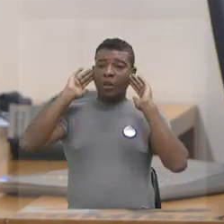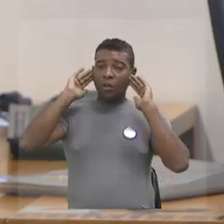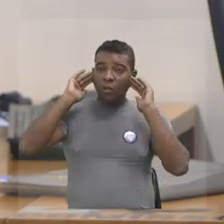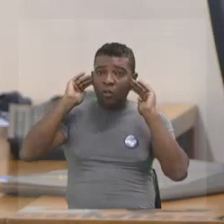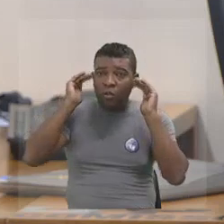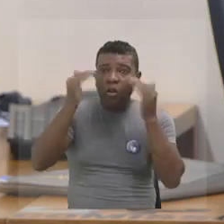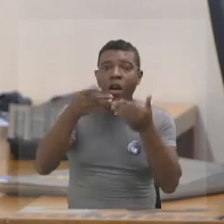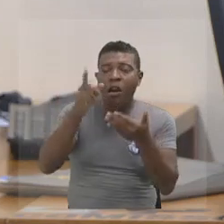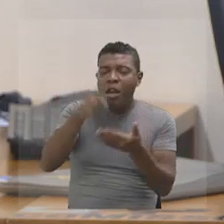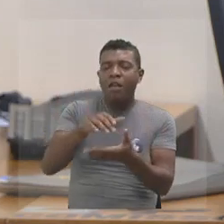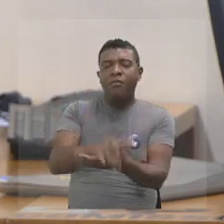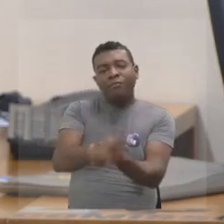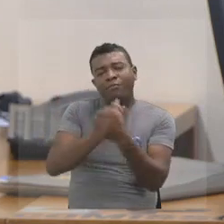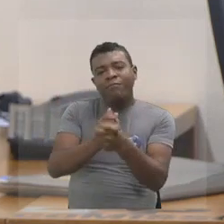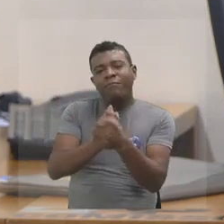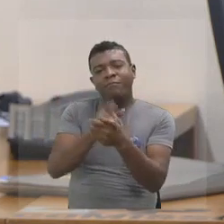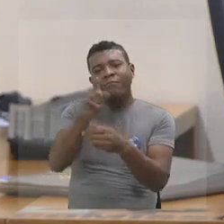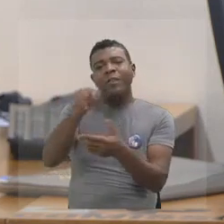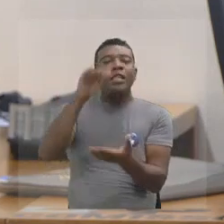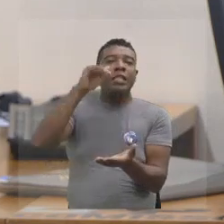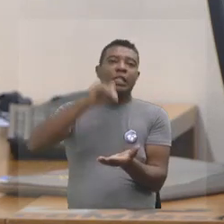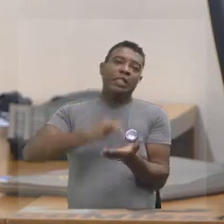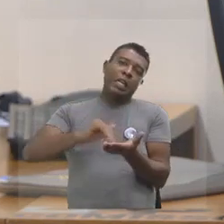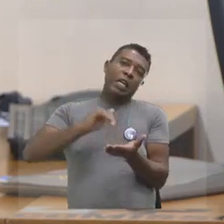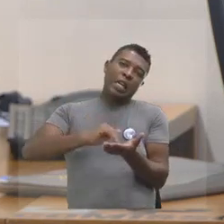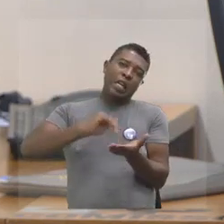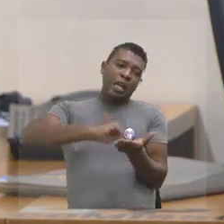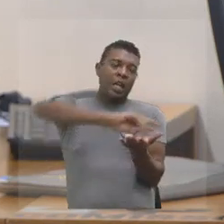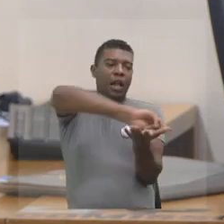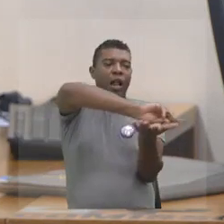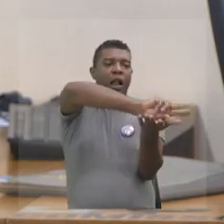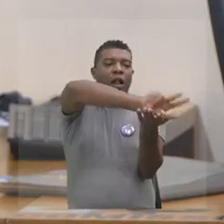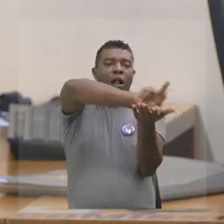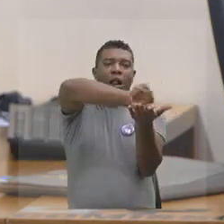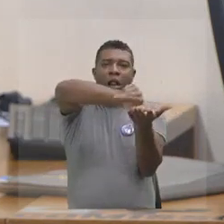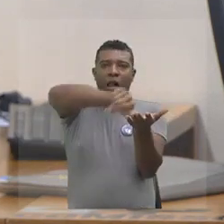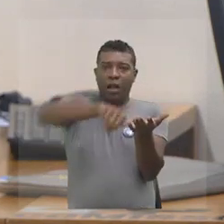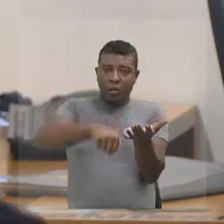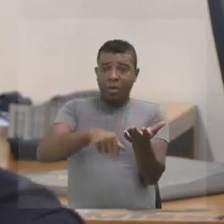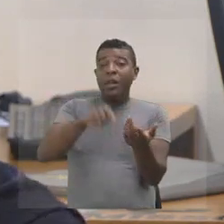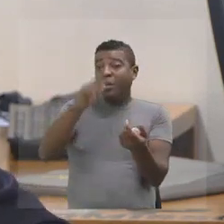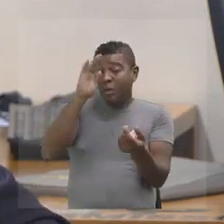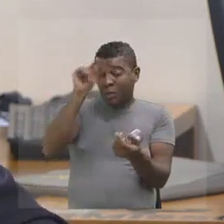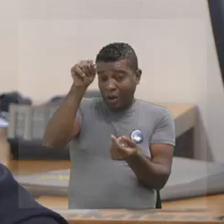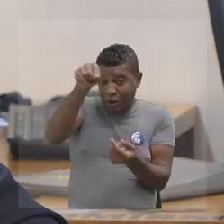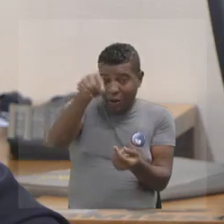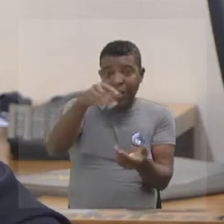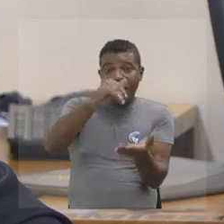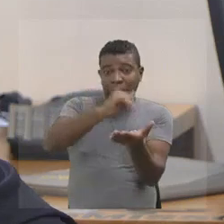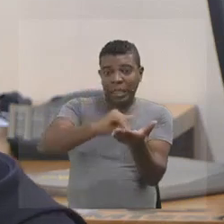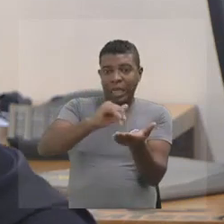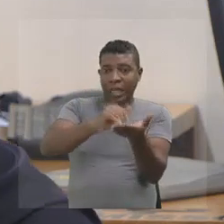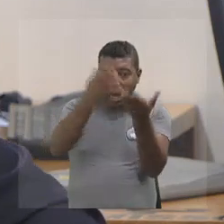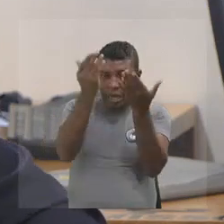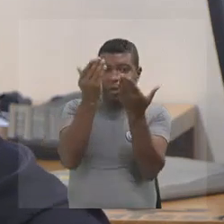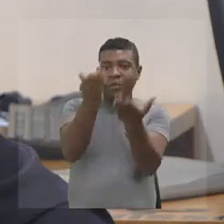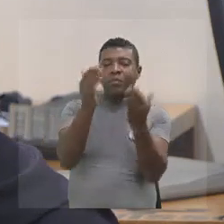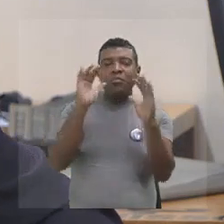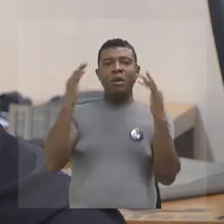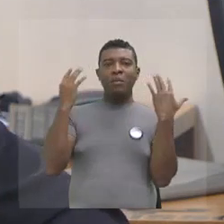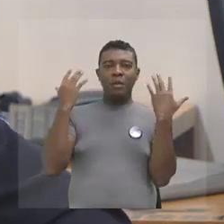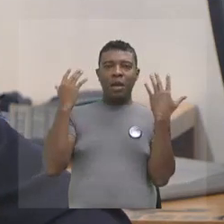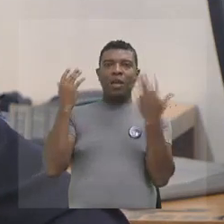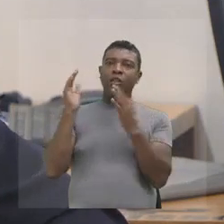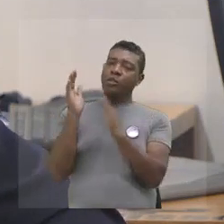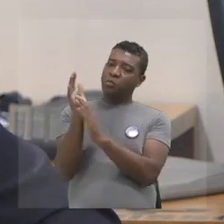aí os nossos cumprimentos a esta secretarias né a esta secretaria todos membros da secretarias da secretaria